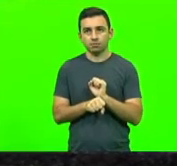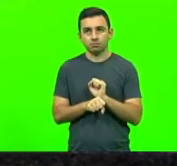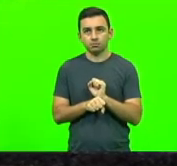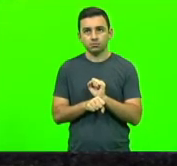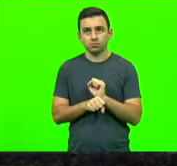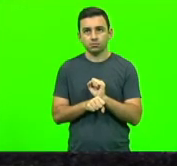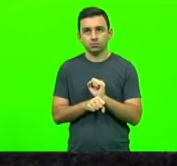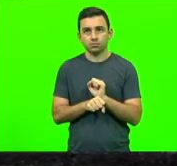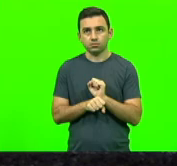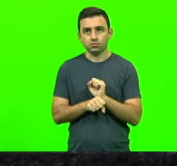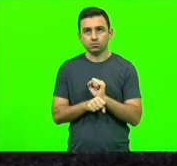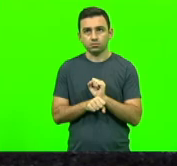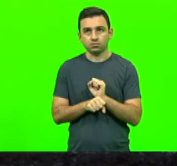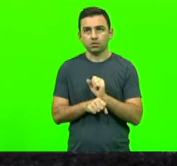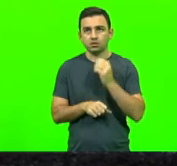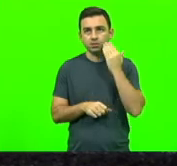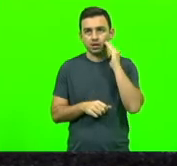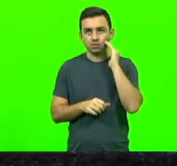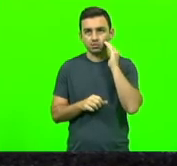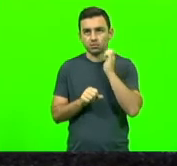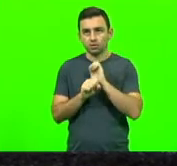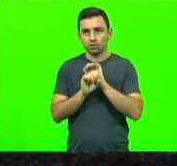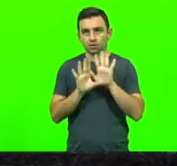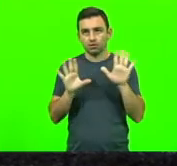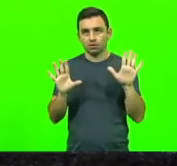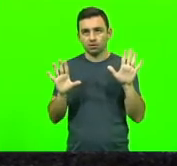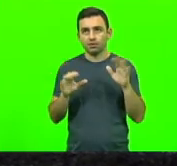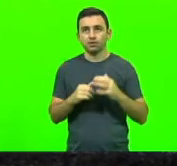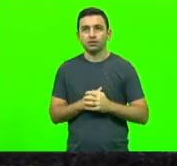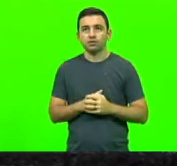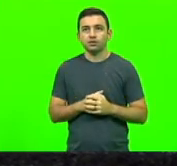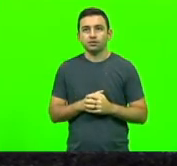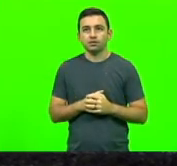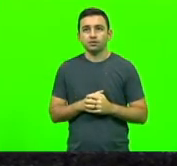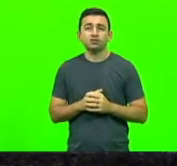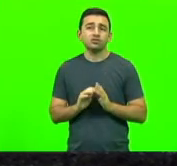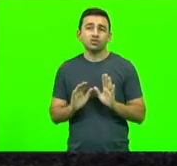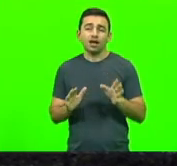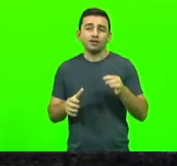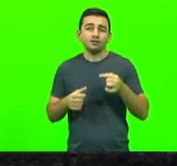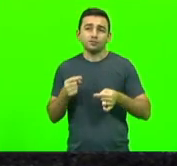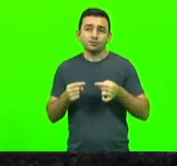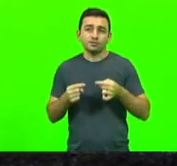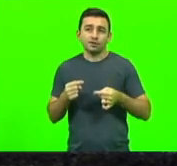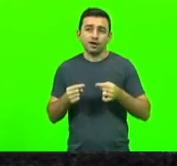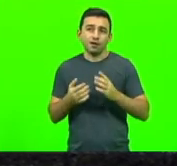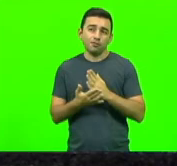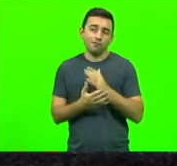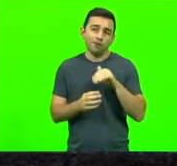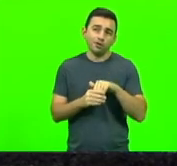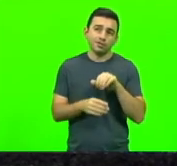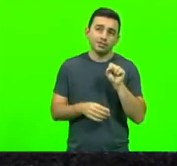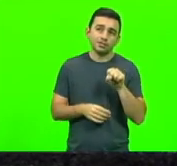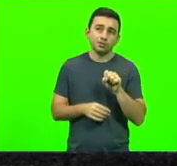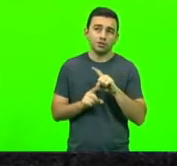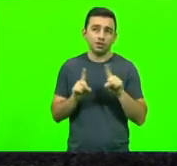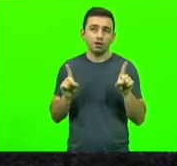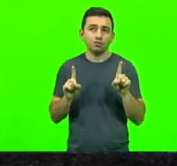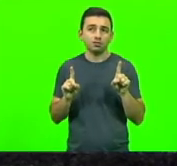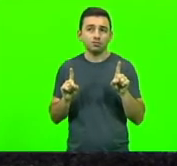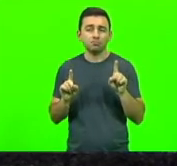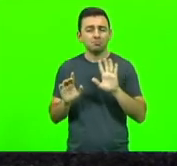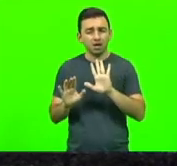Nós podemos segurar. Eu entendo que não. Quem tem já, com tanta discussão que foi feita, quem tem que votar sim ou tem que votar não, está convencido.